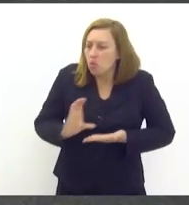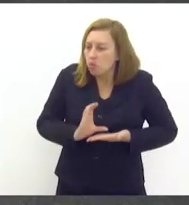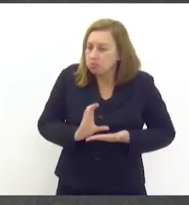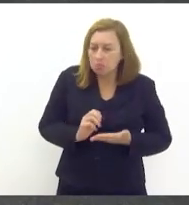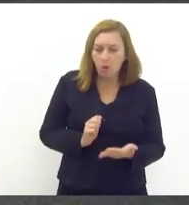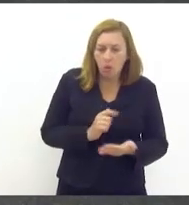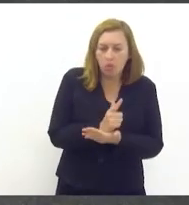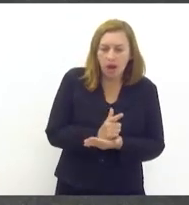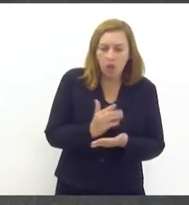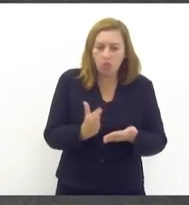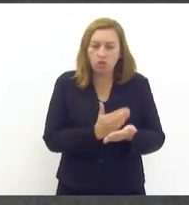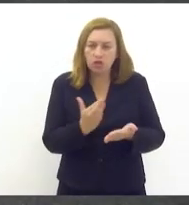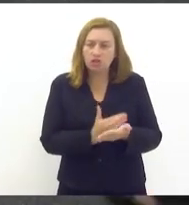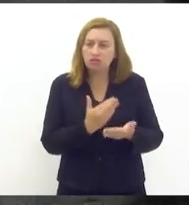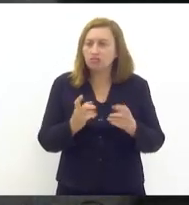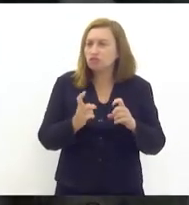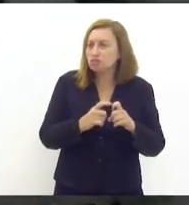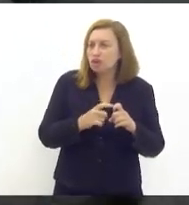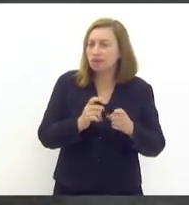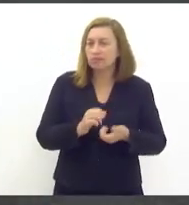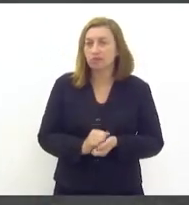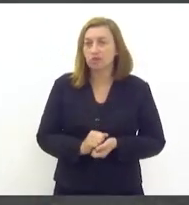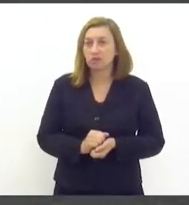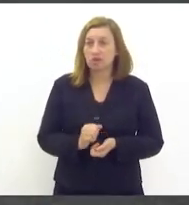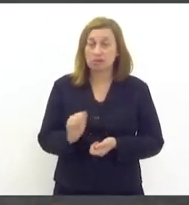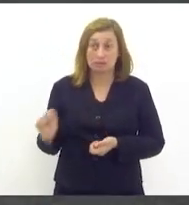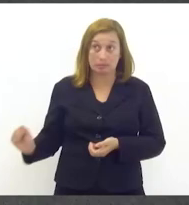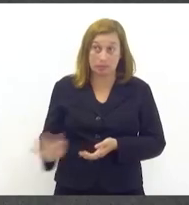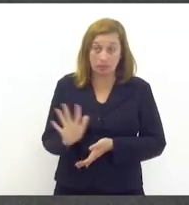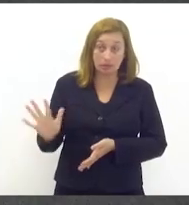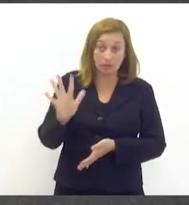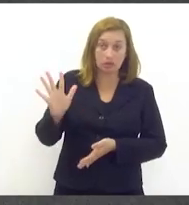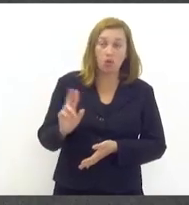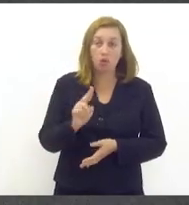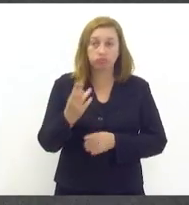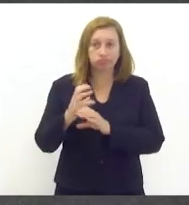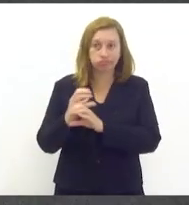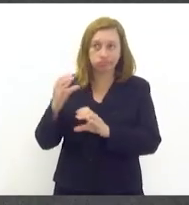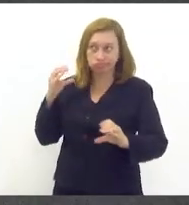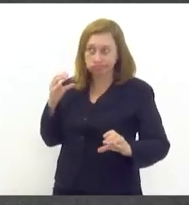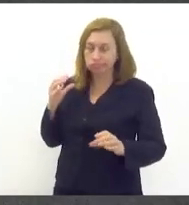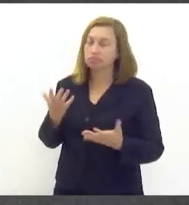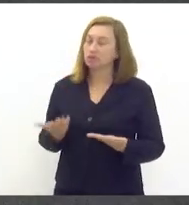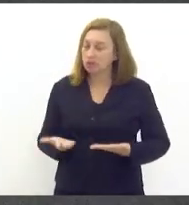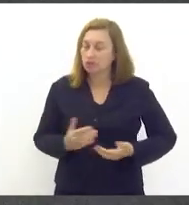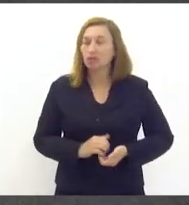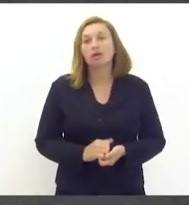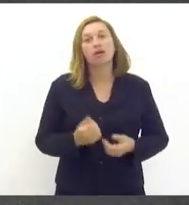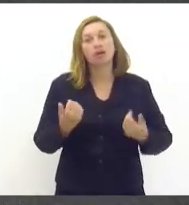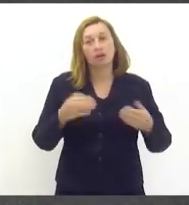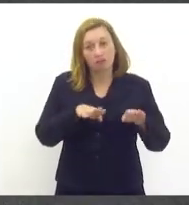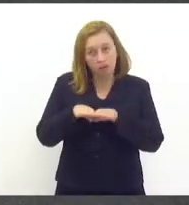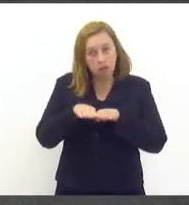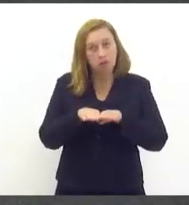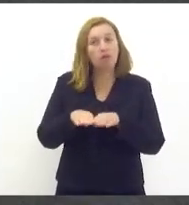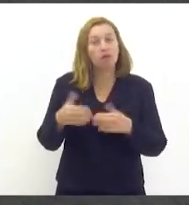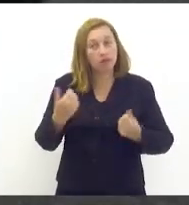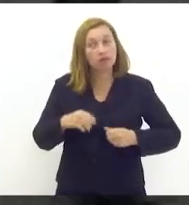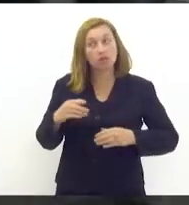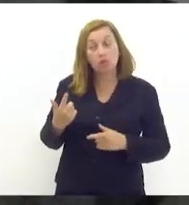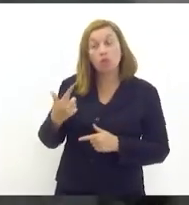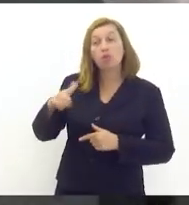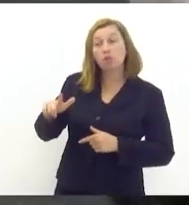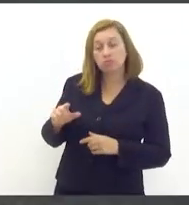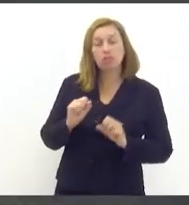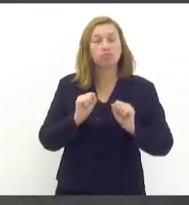comprar um livro de medicina Então os olhos da cara um livro de engenharia então ele tem que ter no mínimo igualdade com os outros